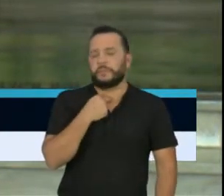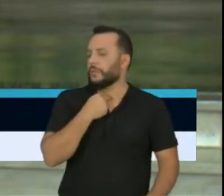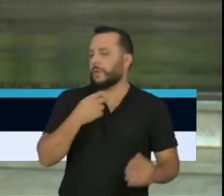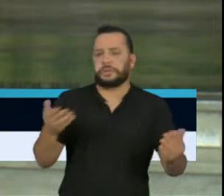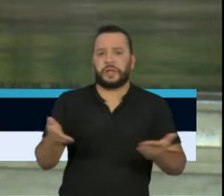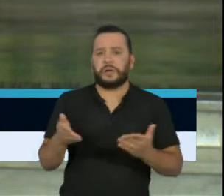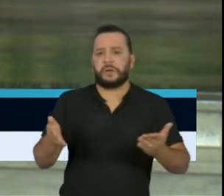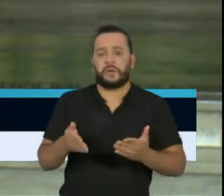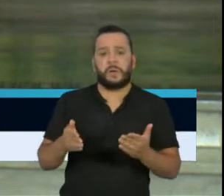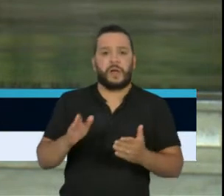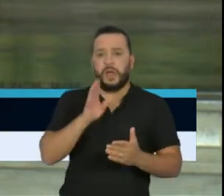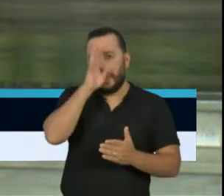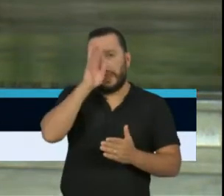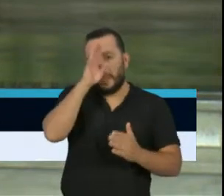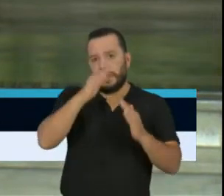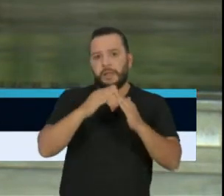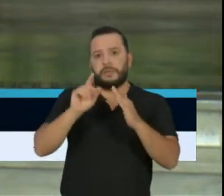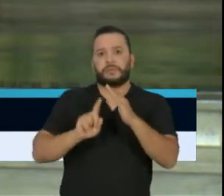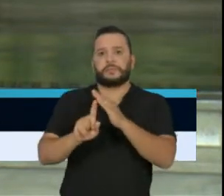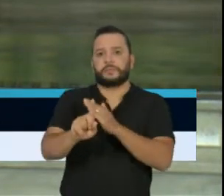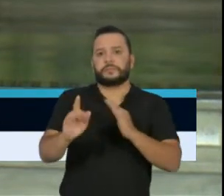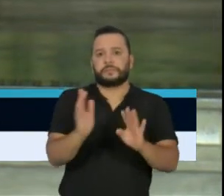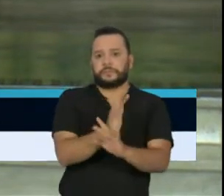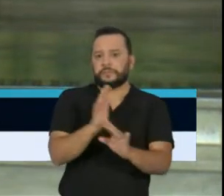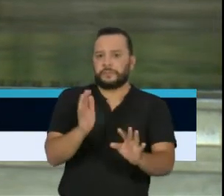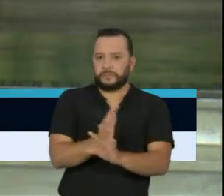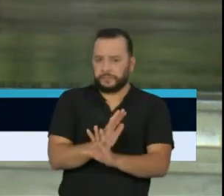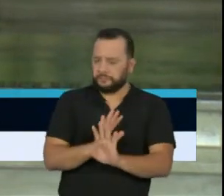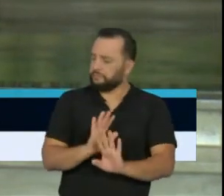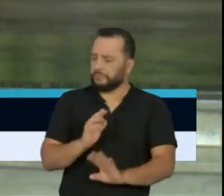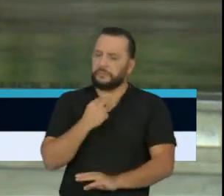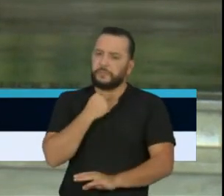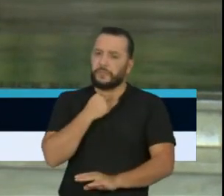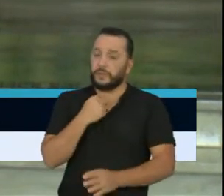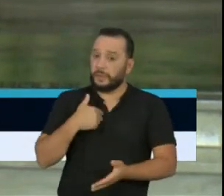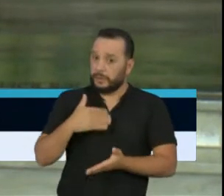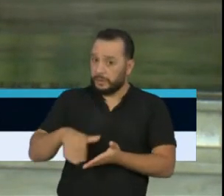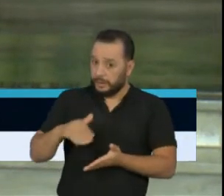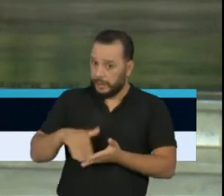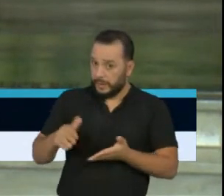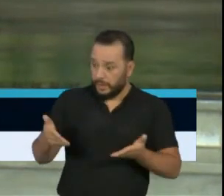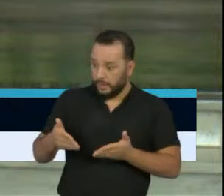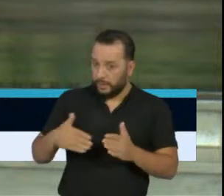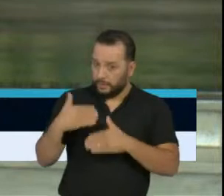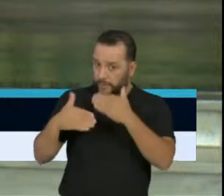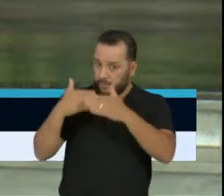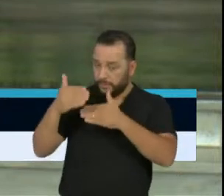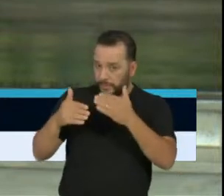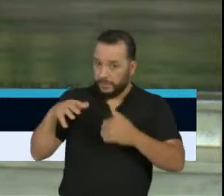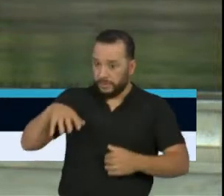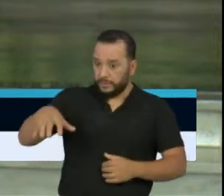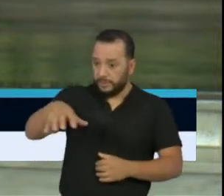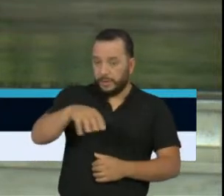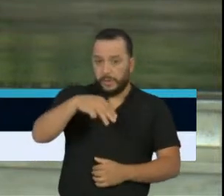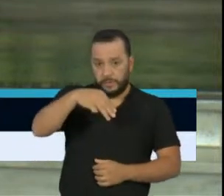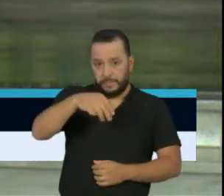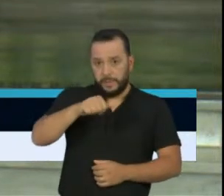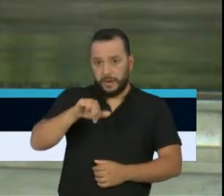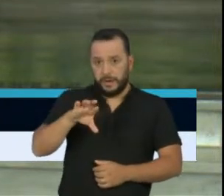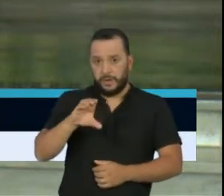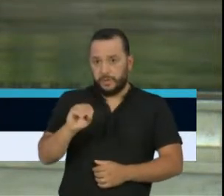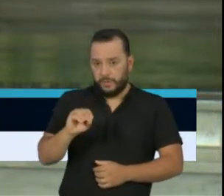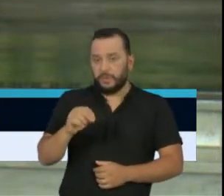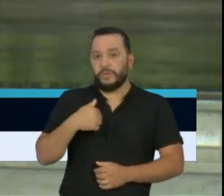antecipadamente esta quarentena. O nosso secretário de Desenvolvimento Regional, Marco Vignoli, que está aqui